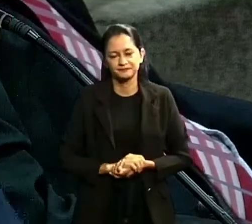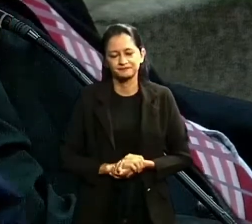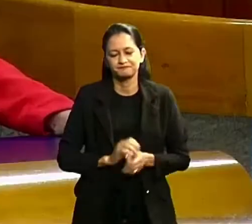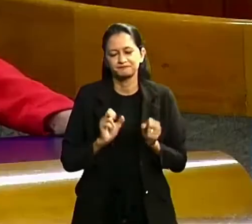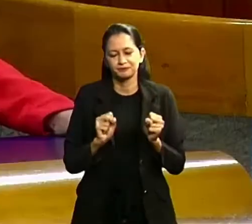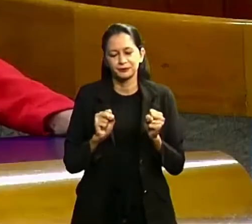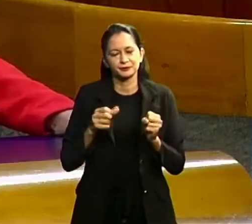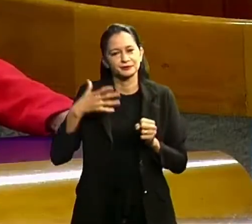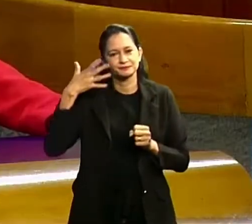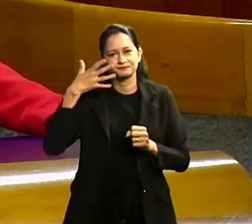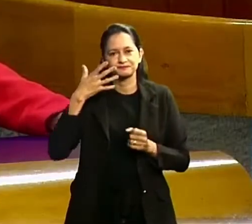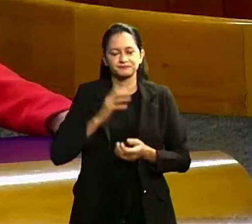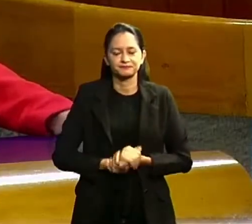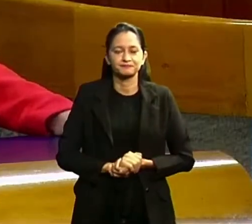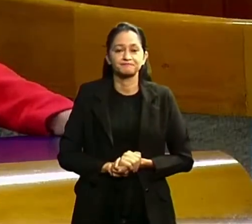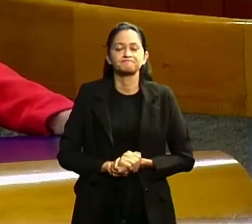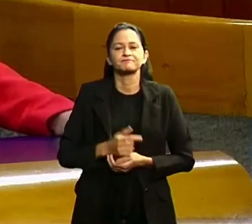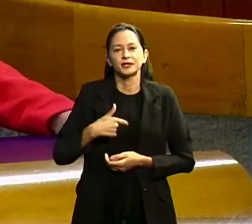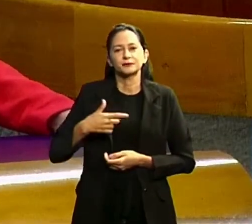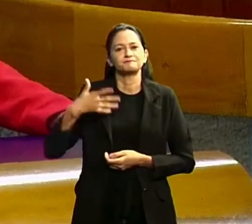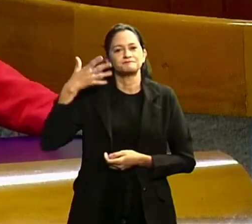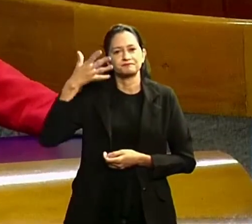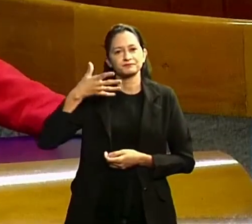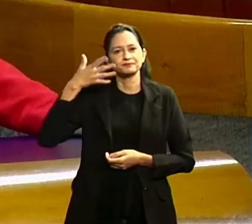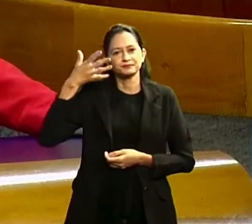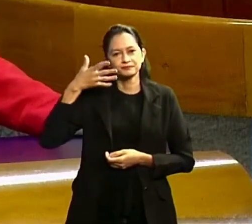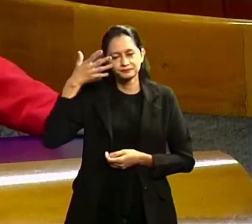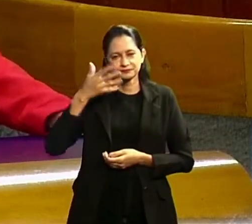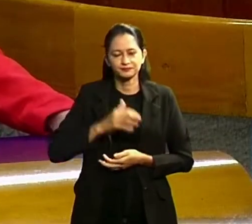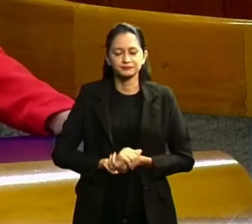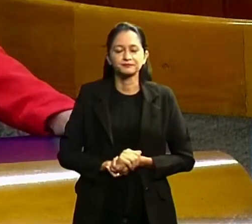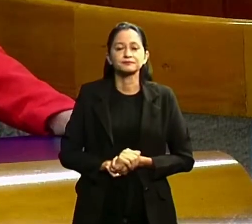Obrigada. Como eu estava falando, né?